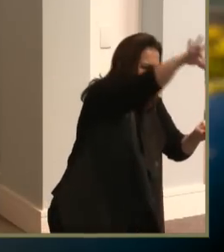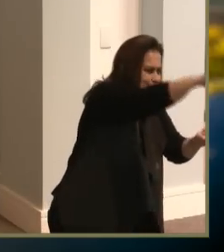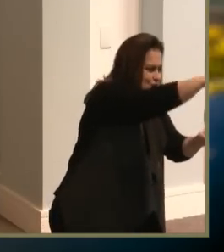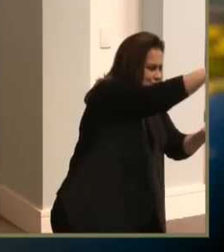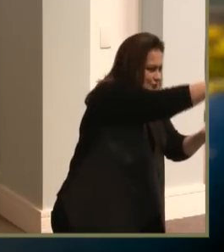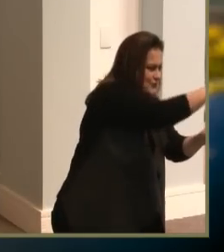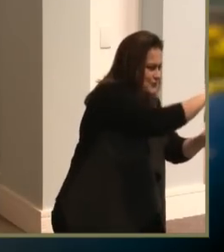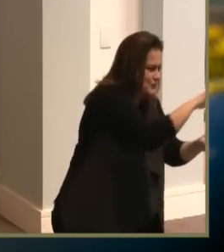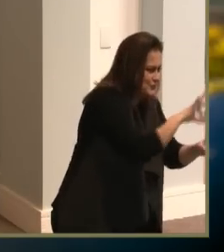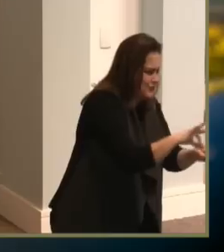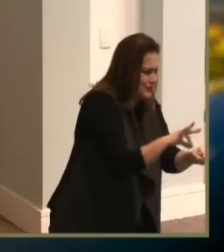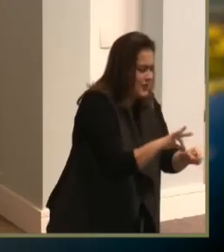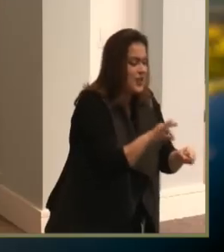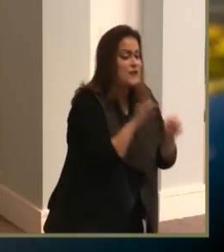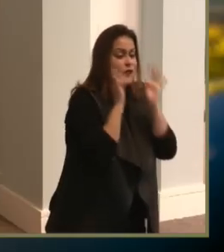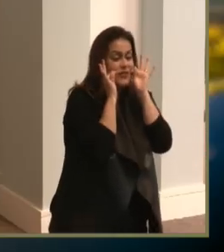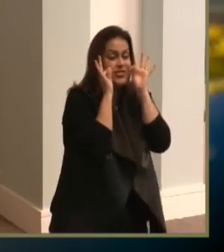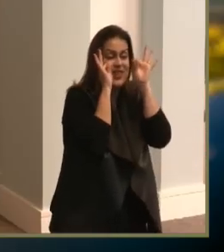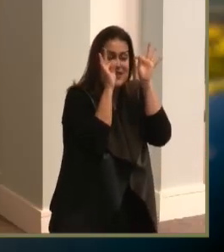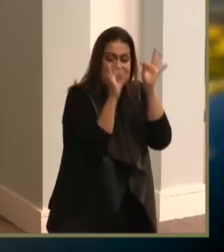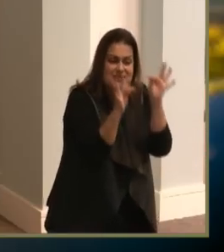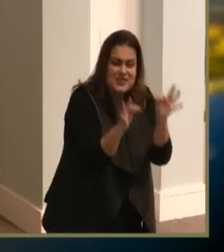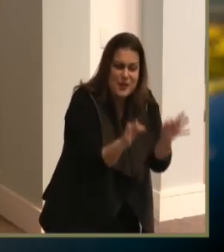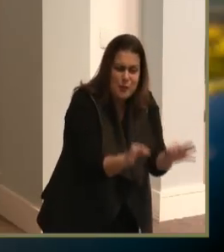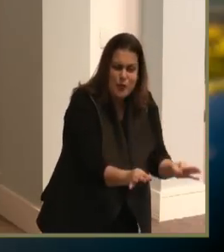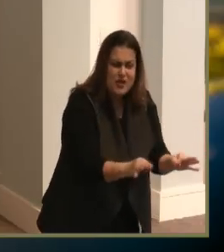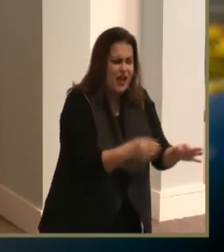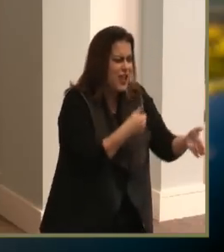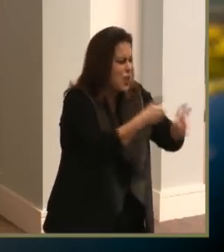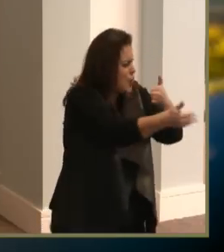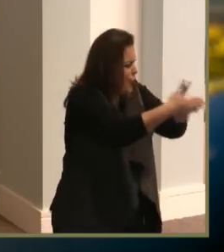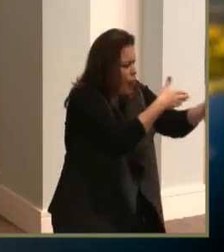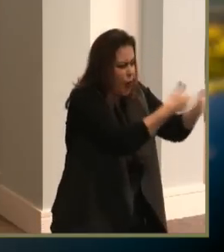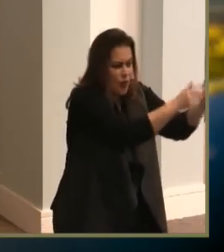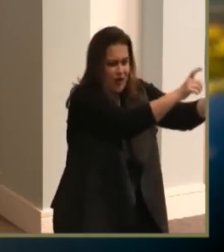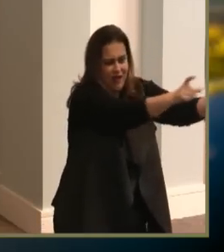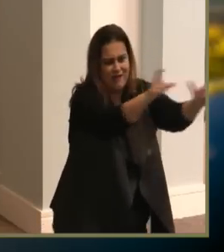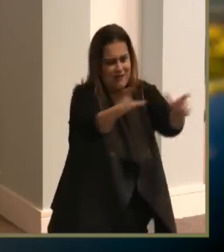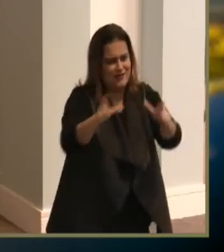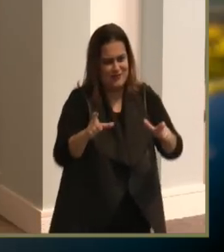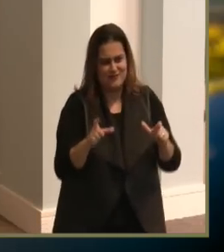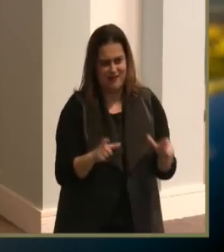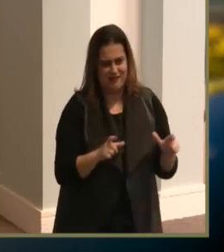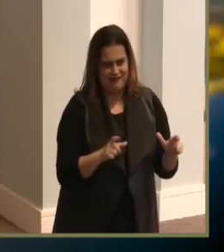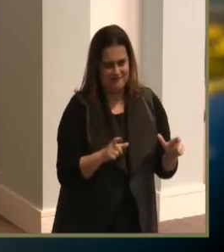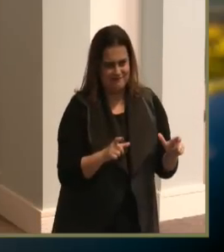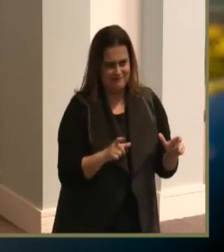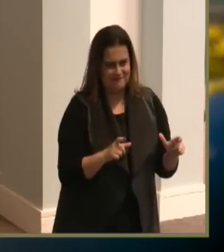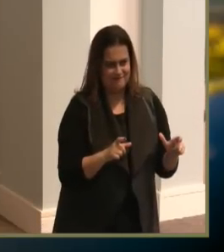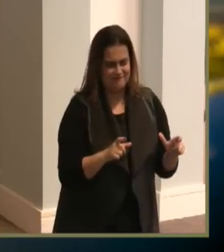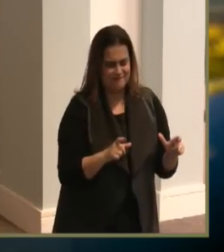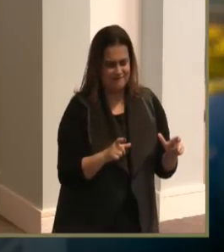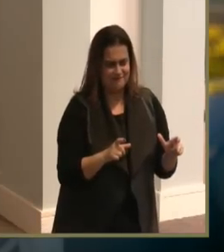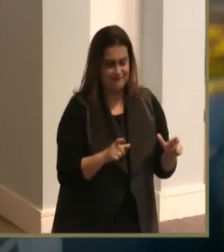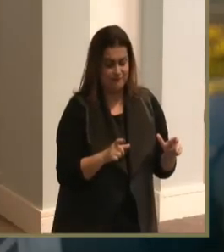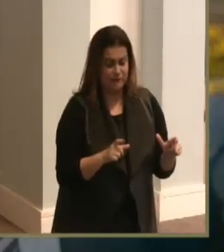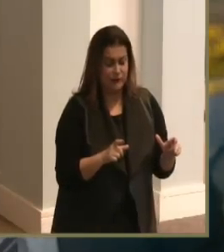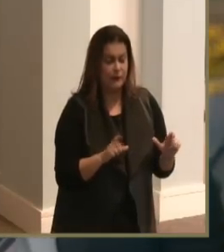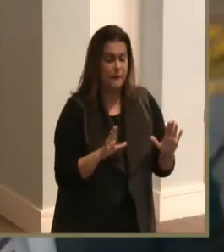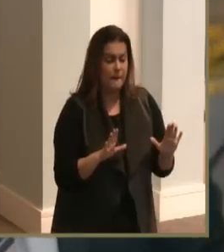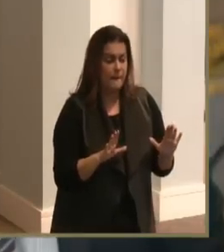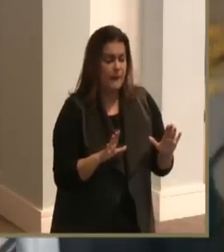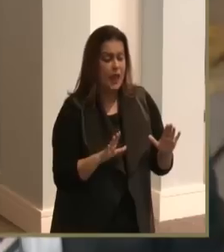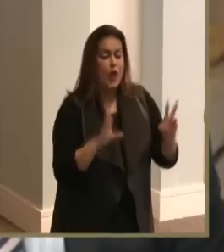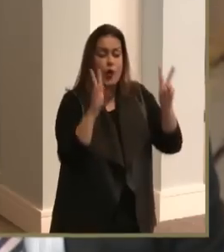Jerusalém como em Judeia e Samaria até os confins da terra. Em decorrência desta